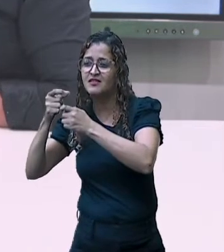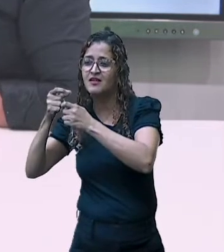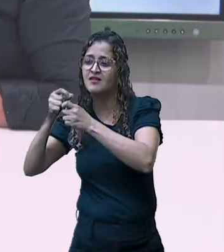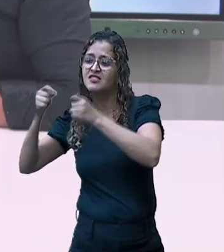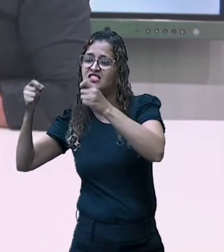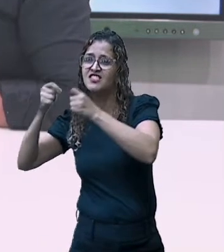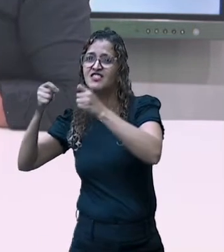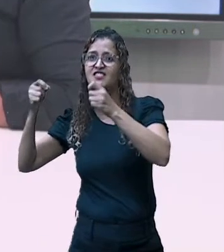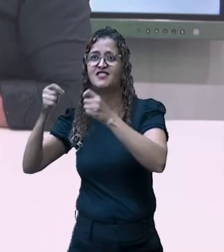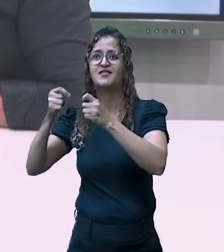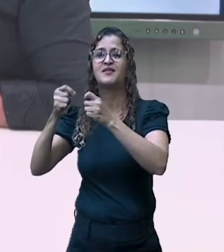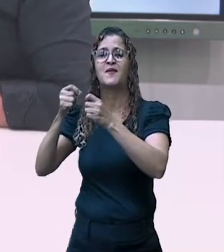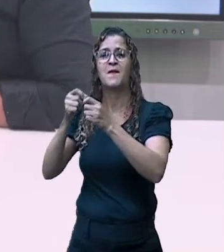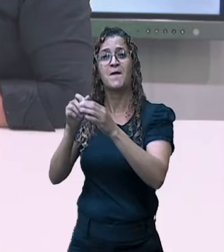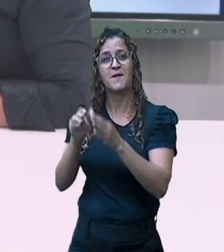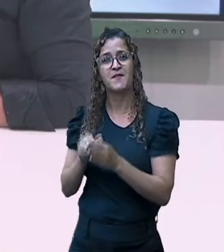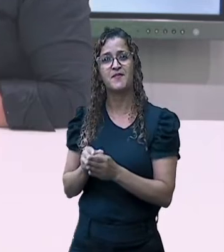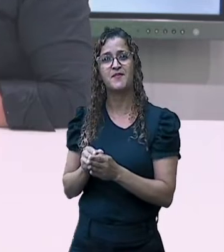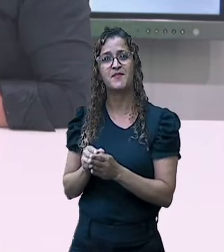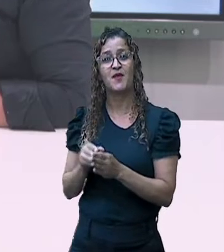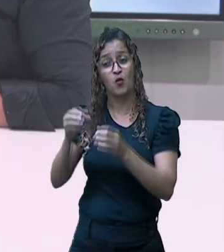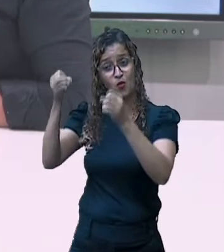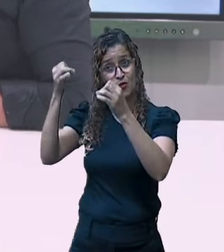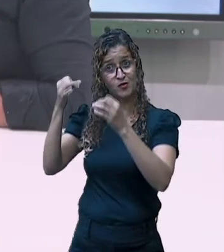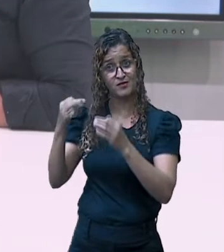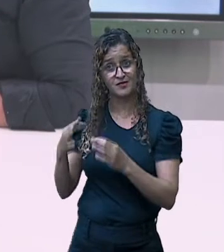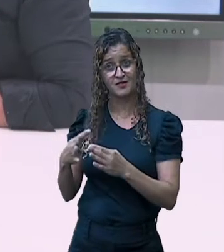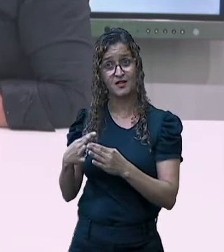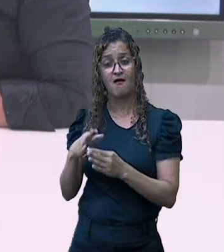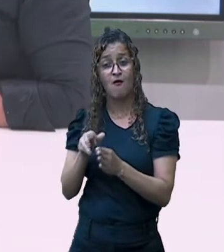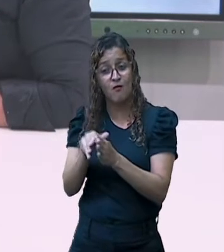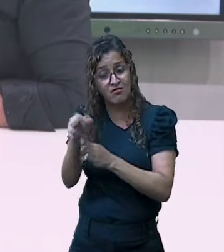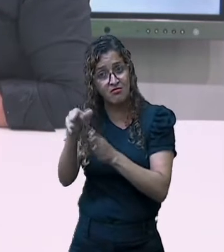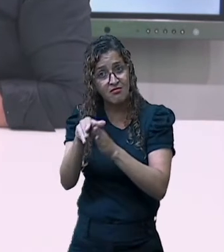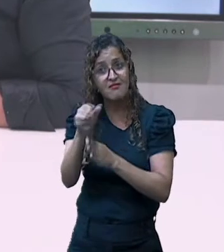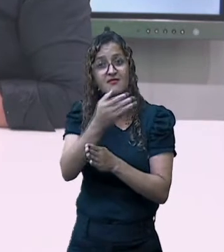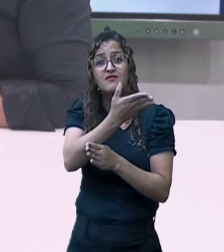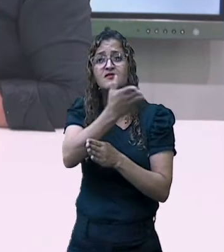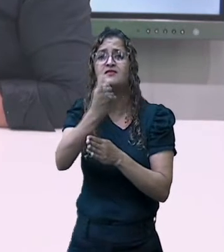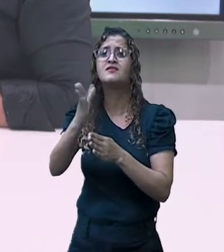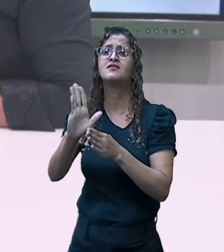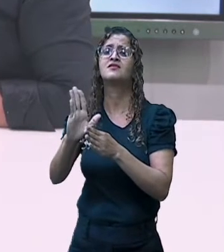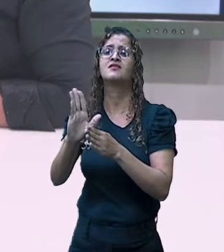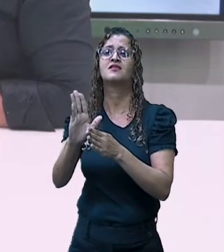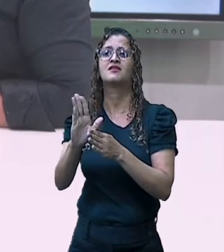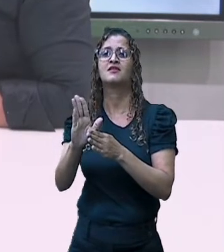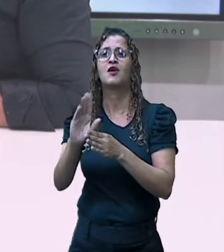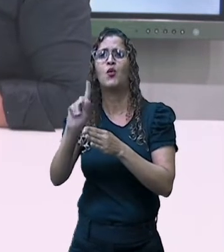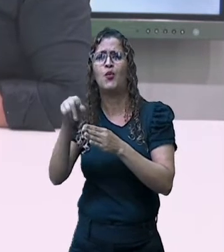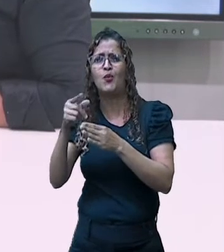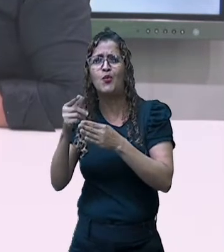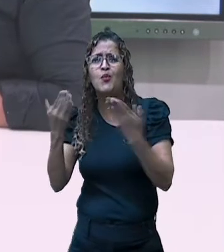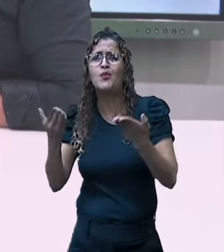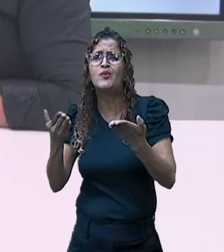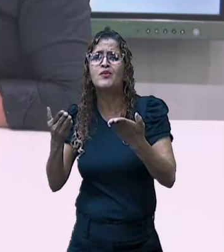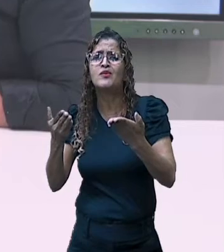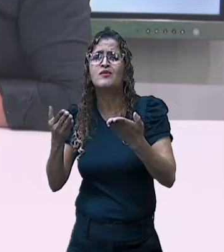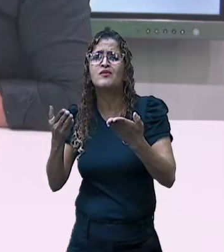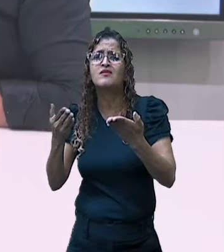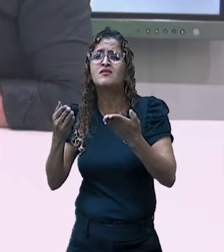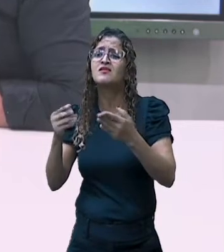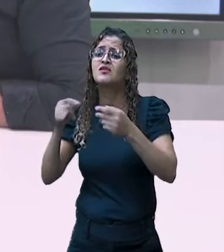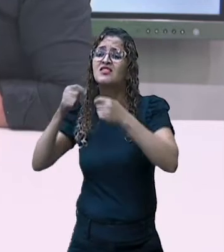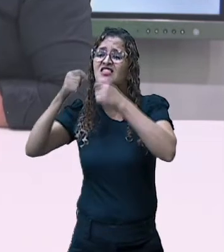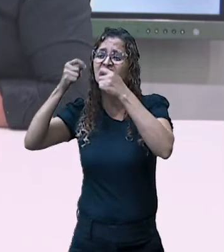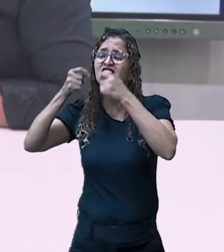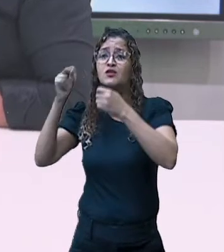isso aí é uma orientação também que o dentista pode passar quando começar a introduzir o fio dental. Porque tem criança que tem os